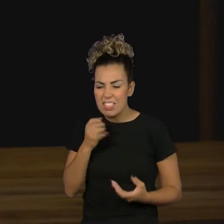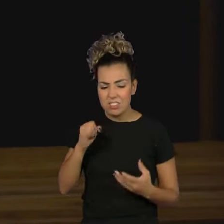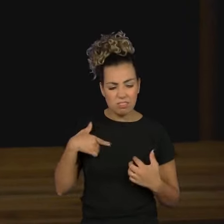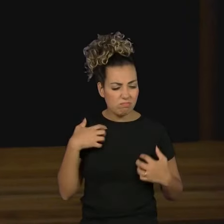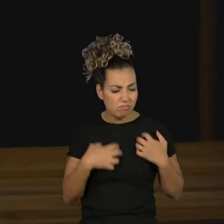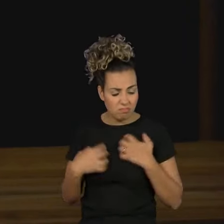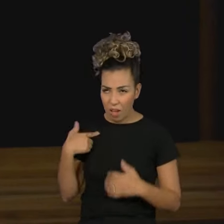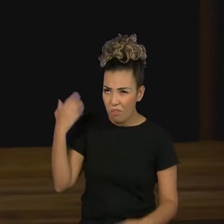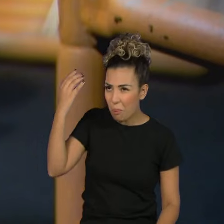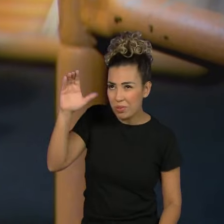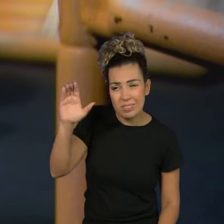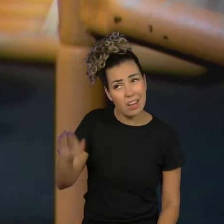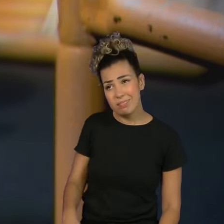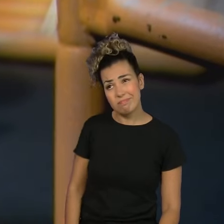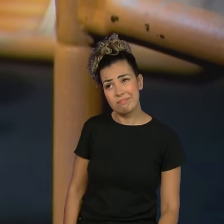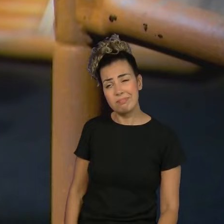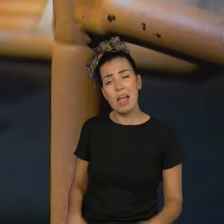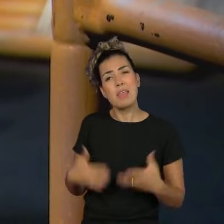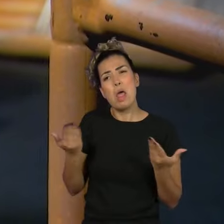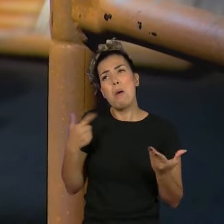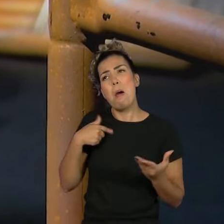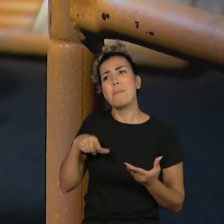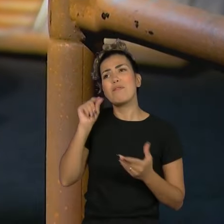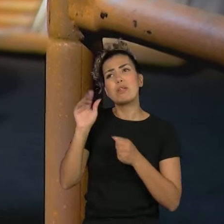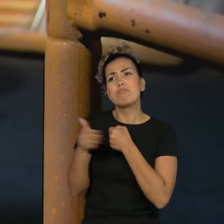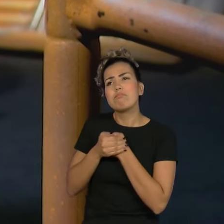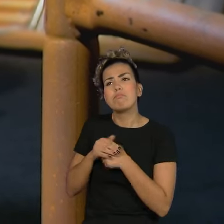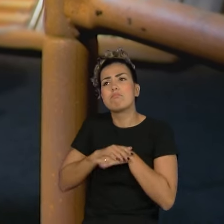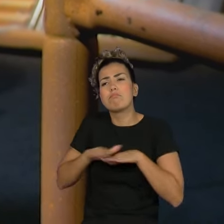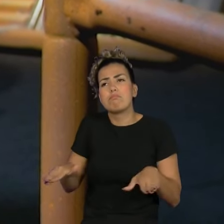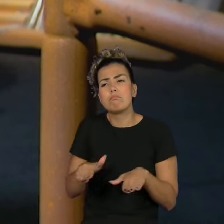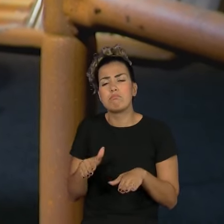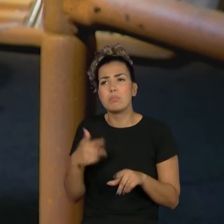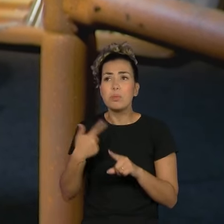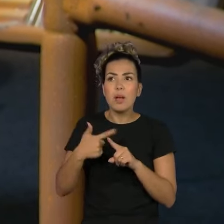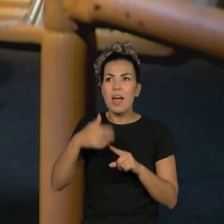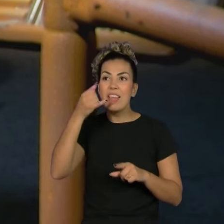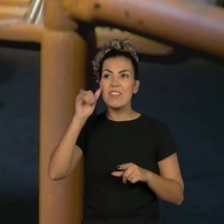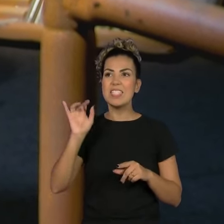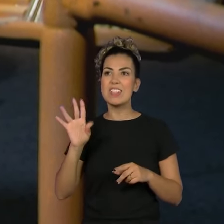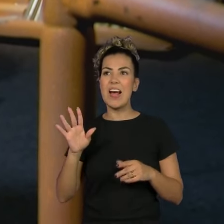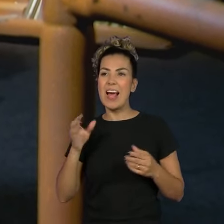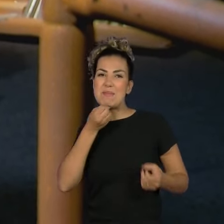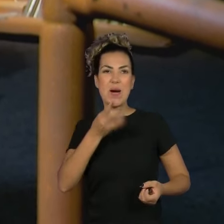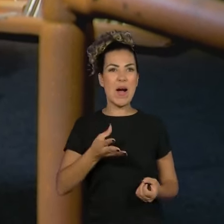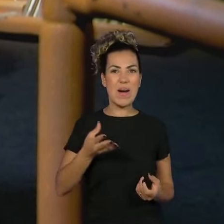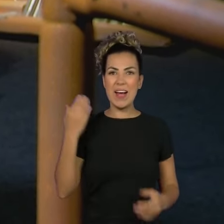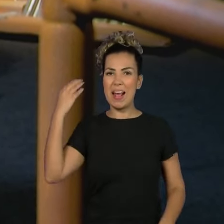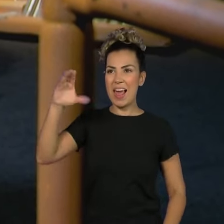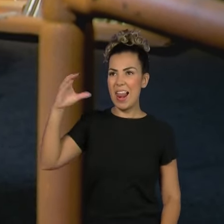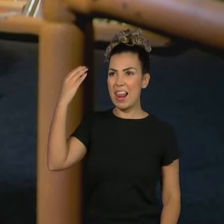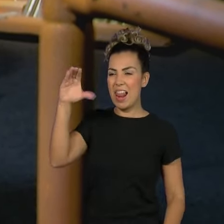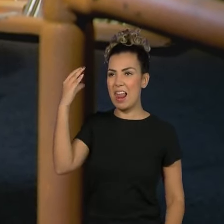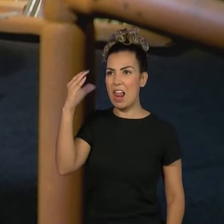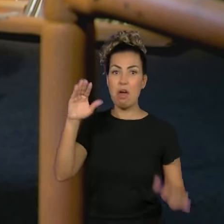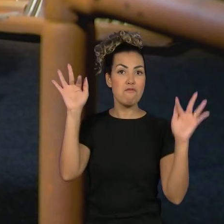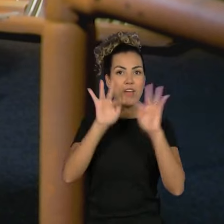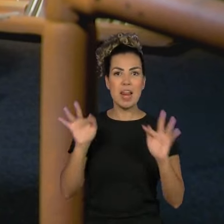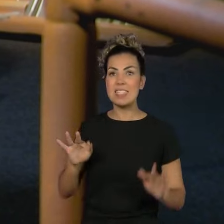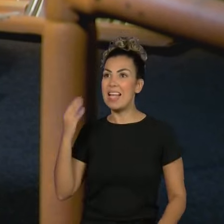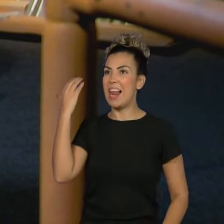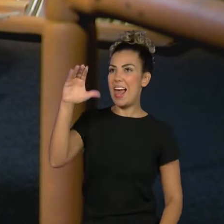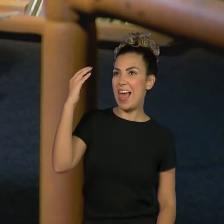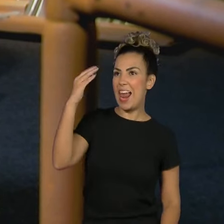infortúnios então é melhor eu prefiro não contar porque senão a gente só performa a parte boa a gente só performa a felicidade a gente só